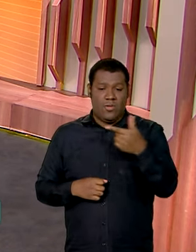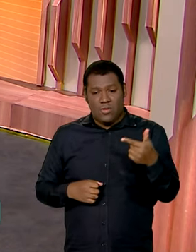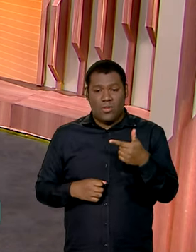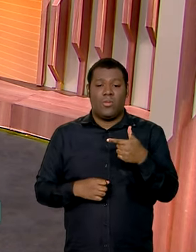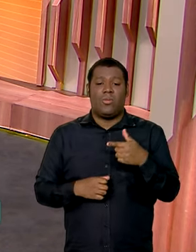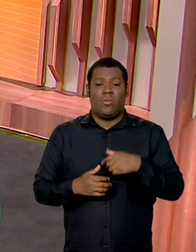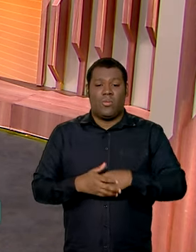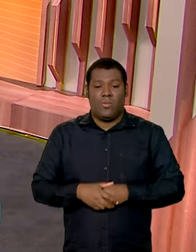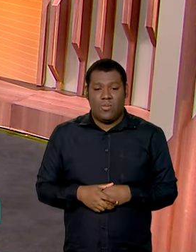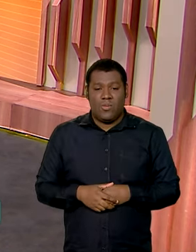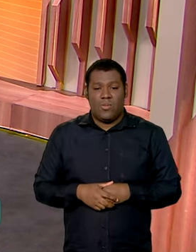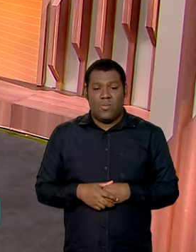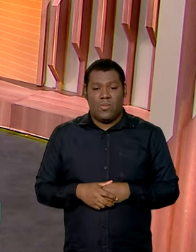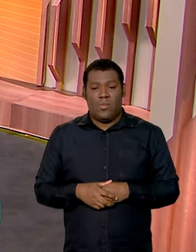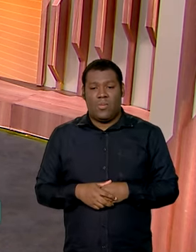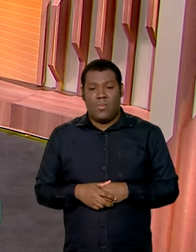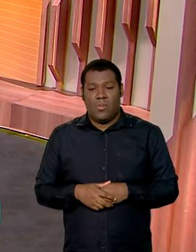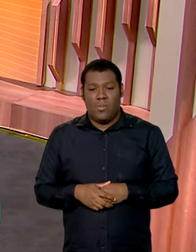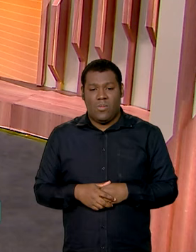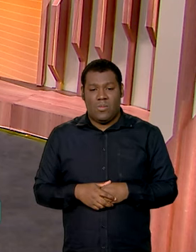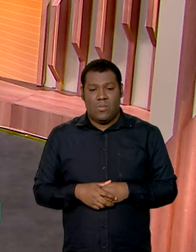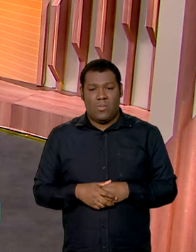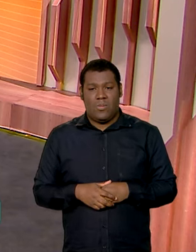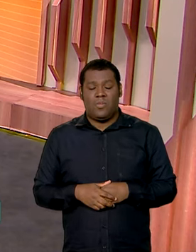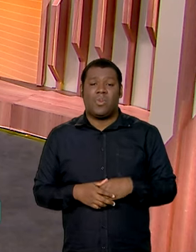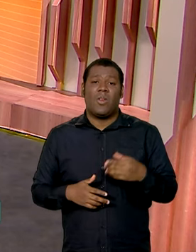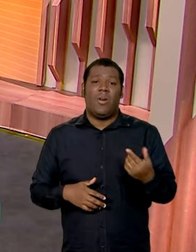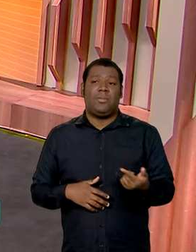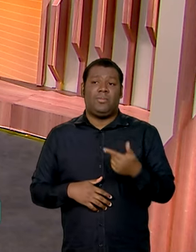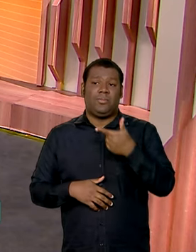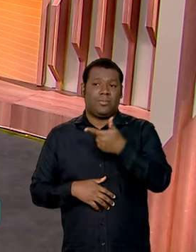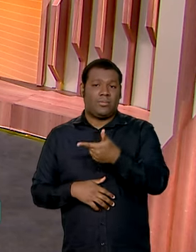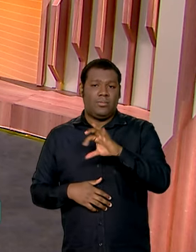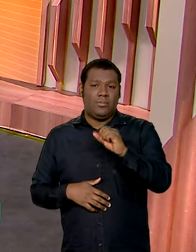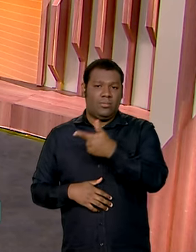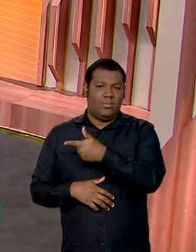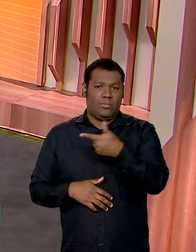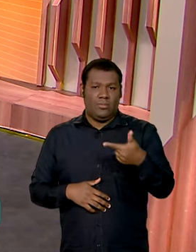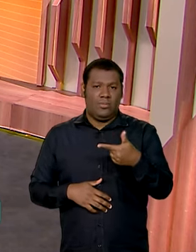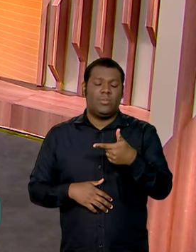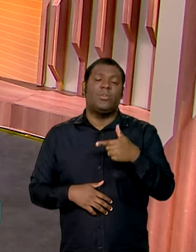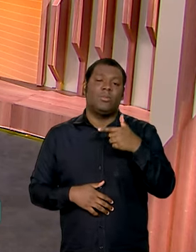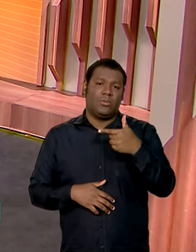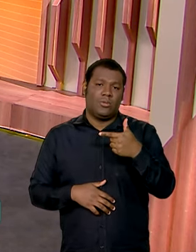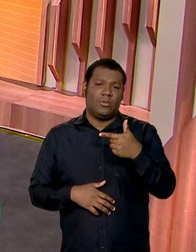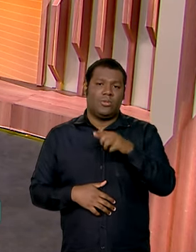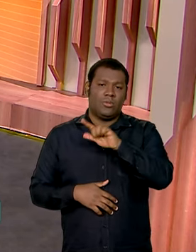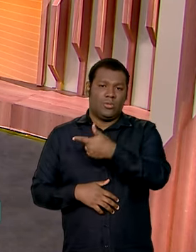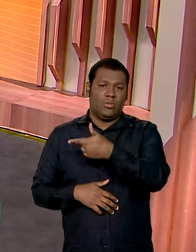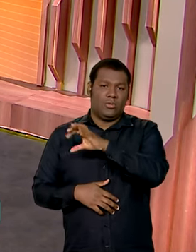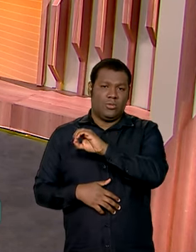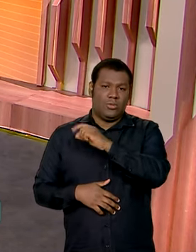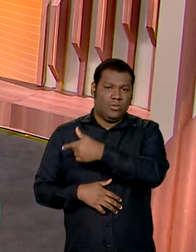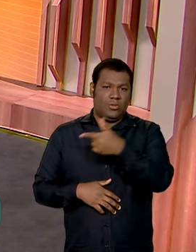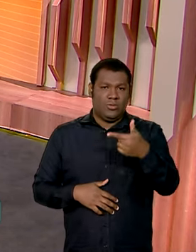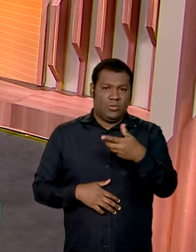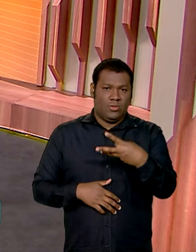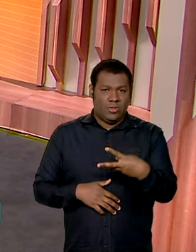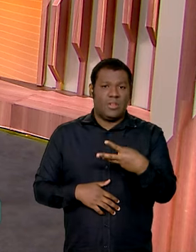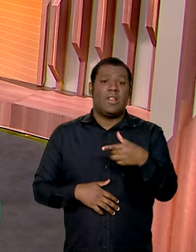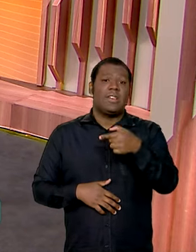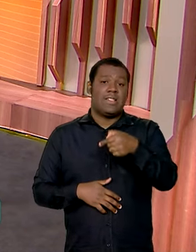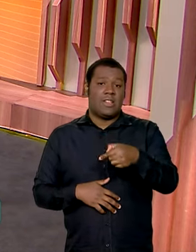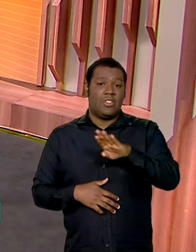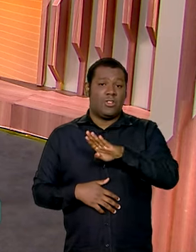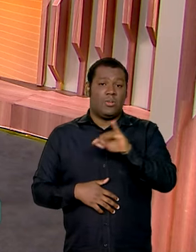positivo, 22, 23, mais de 7 bilhões, né, de déficit. E agora em